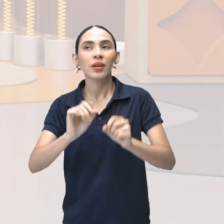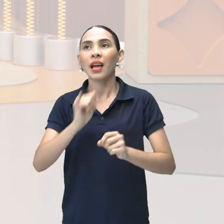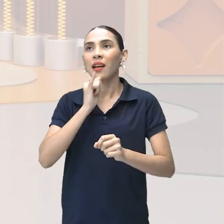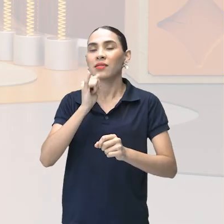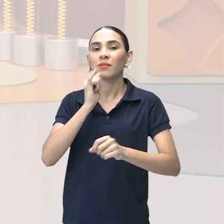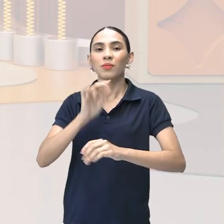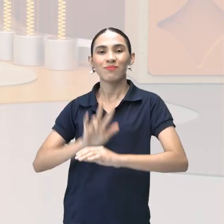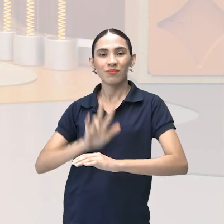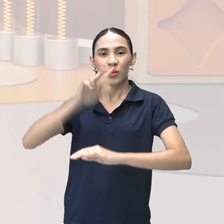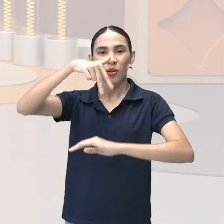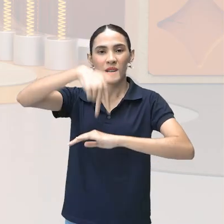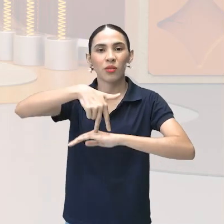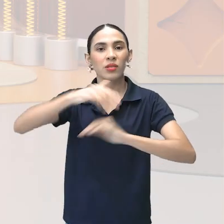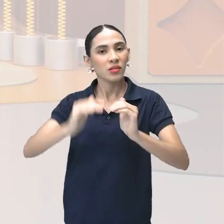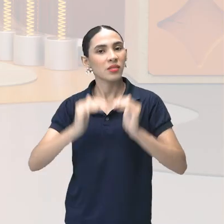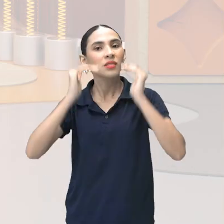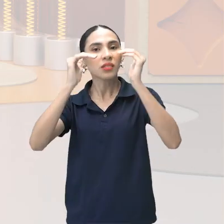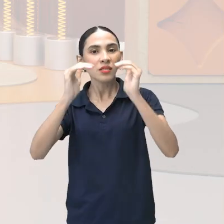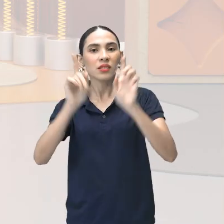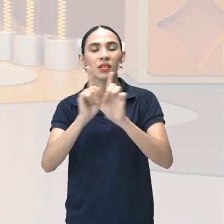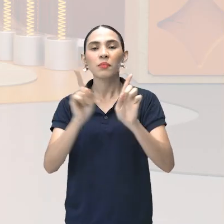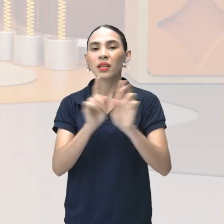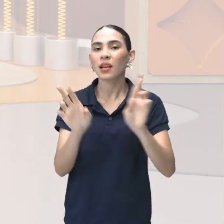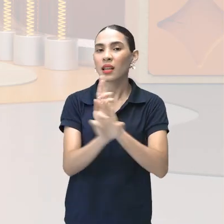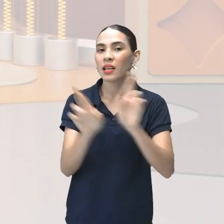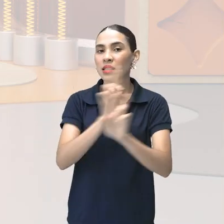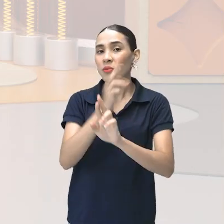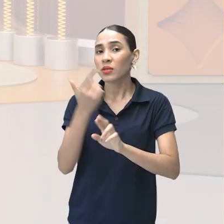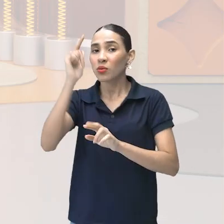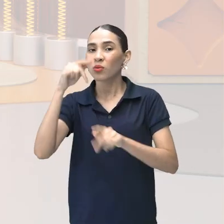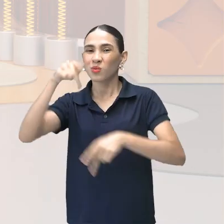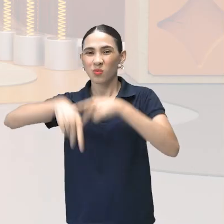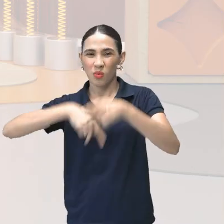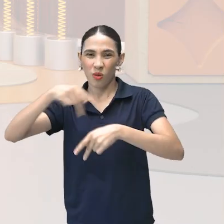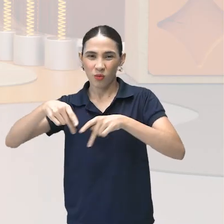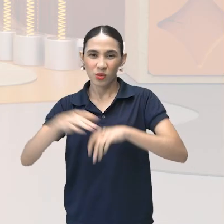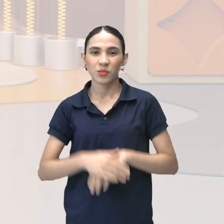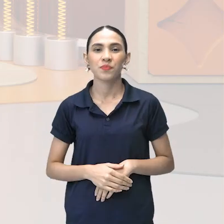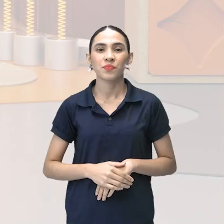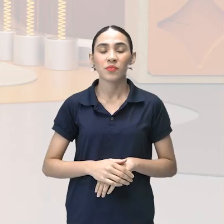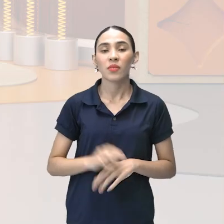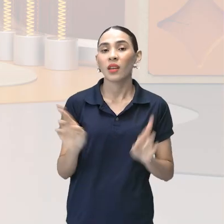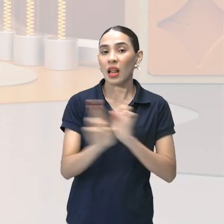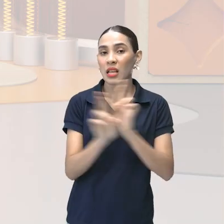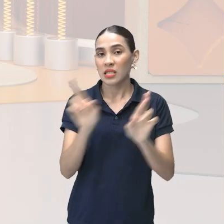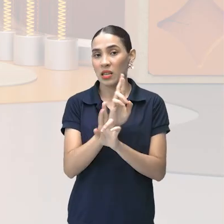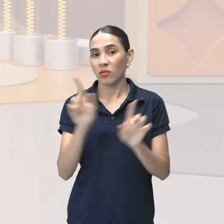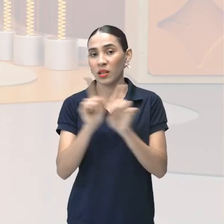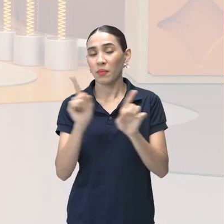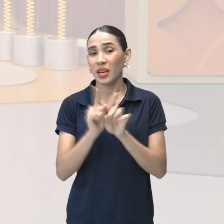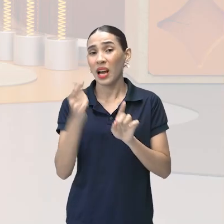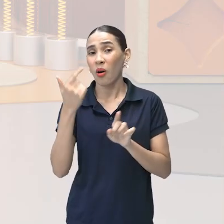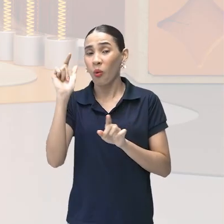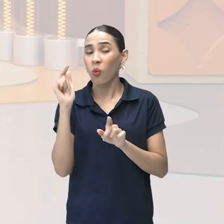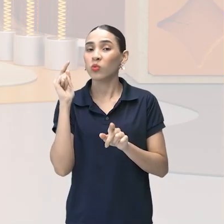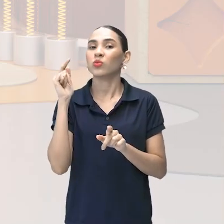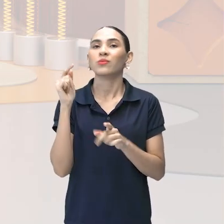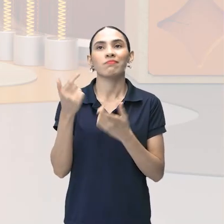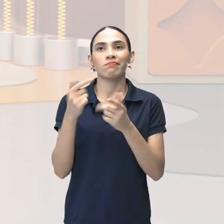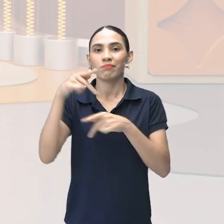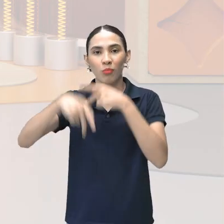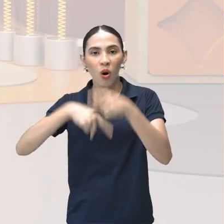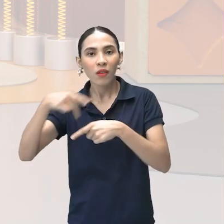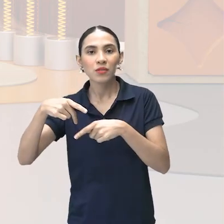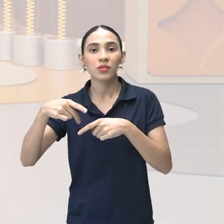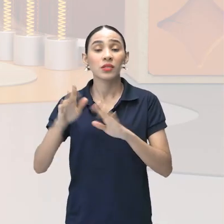como superiores em relação às outras civilizações, em relação aos outros povos, certo?